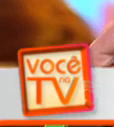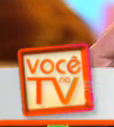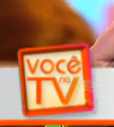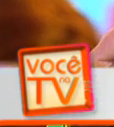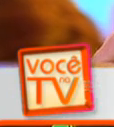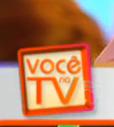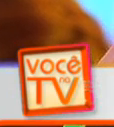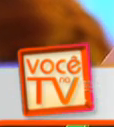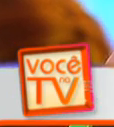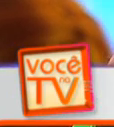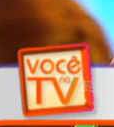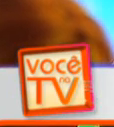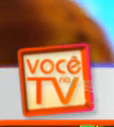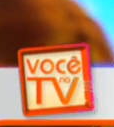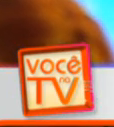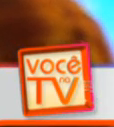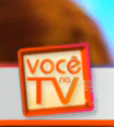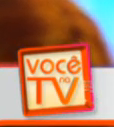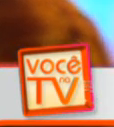A teus pés eu confesso,